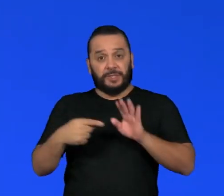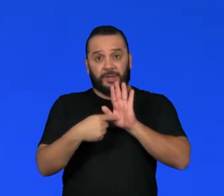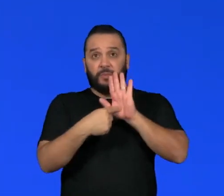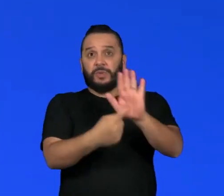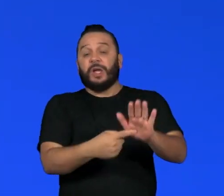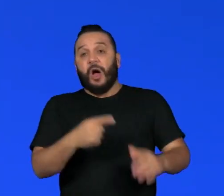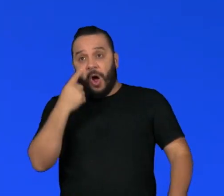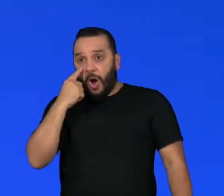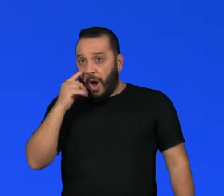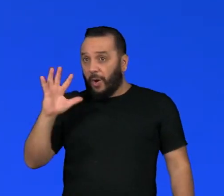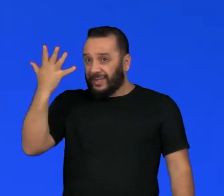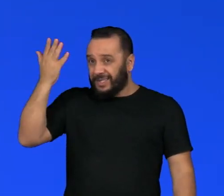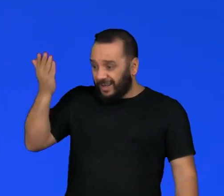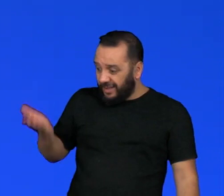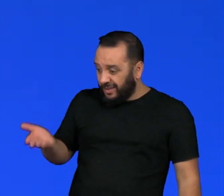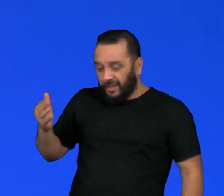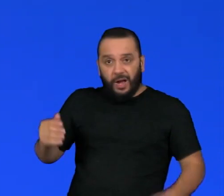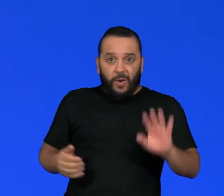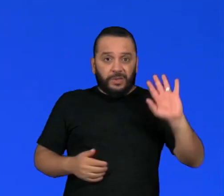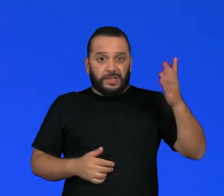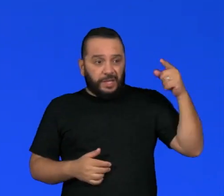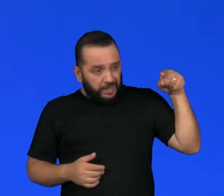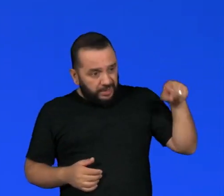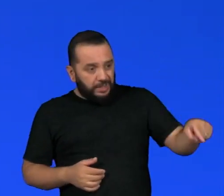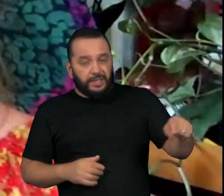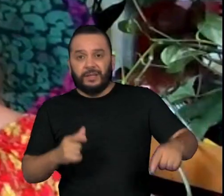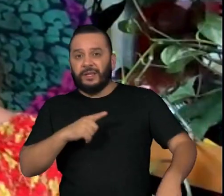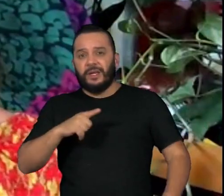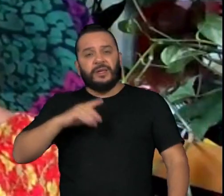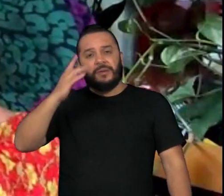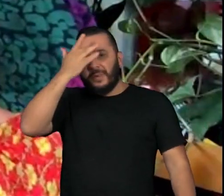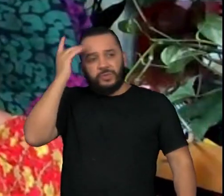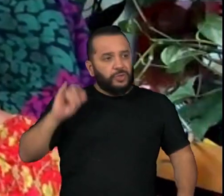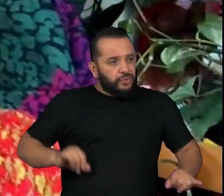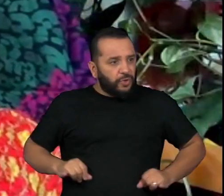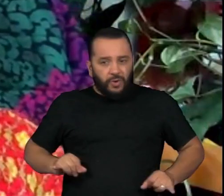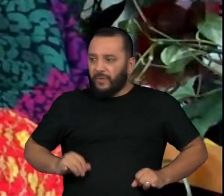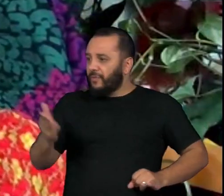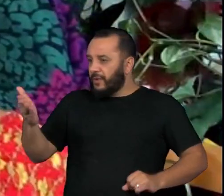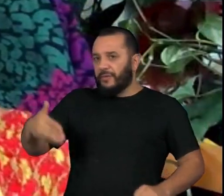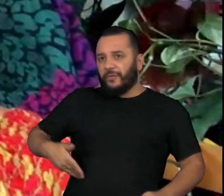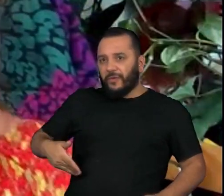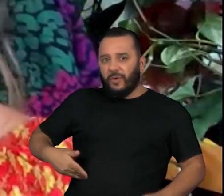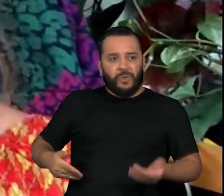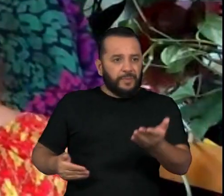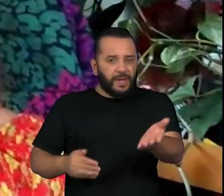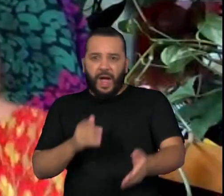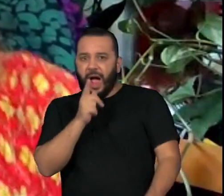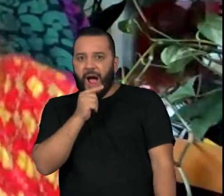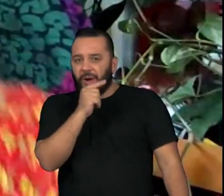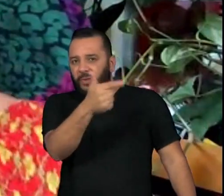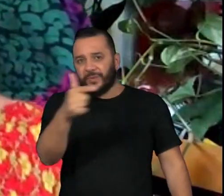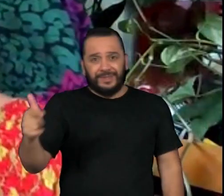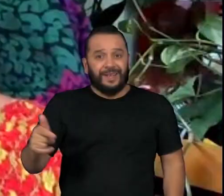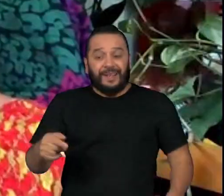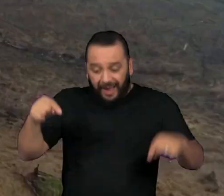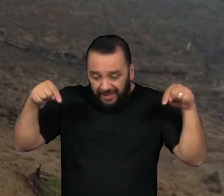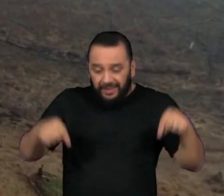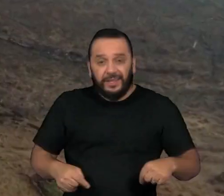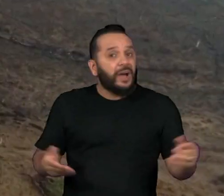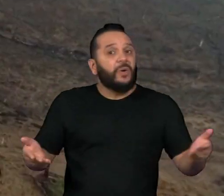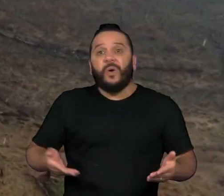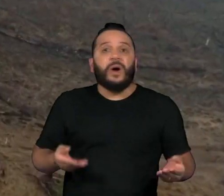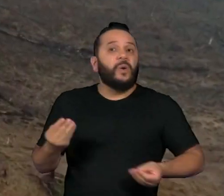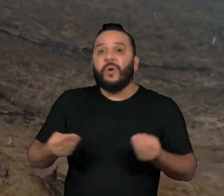acontecendo aqui, está acontecendo agora, tem gente sem casa, com fome, sem acesso à água, aqui e agora, e qual vai ser?